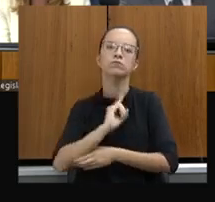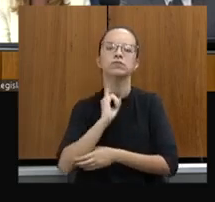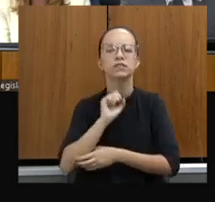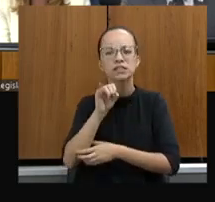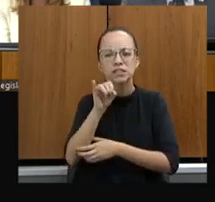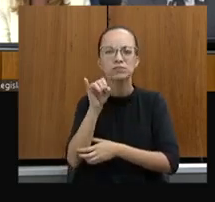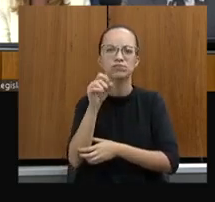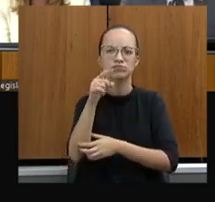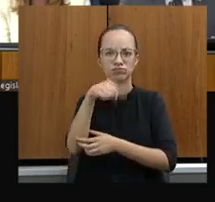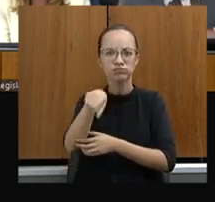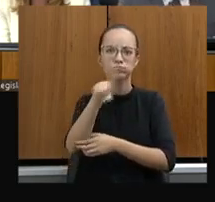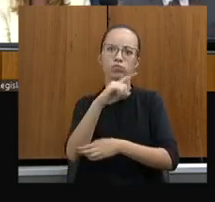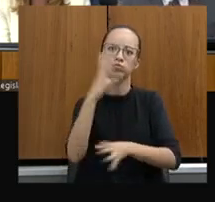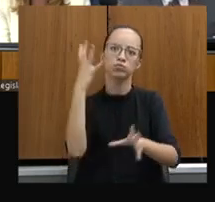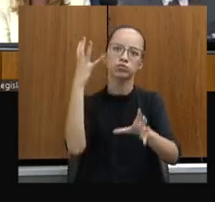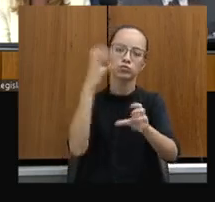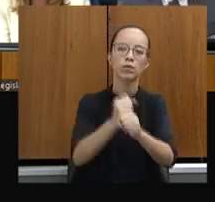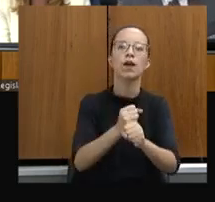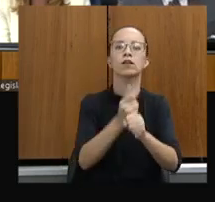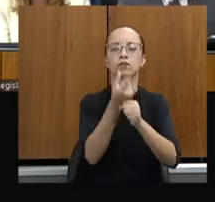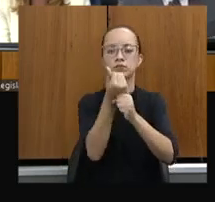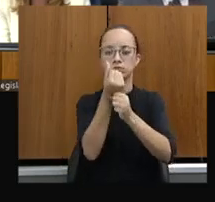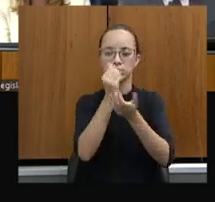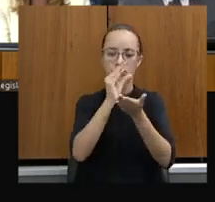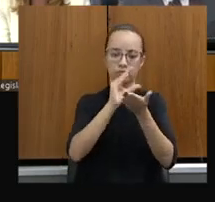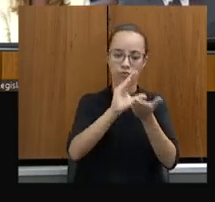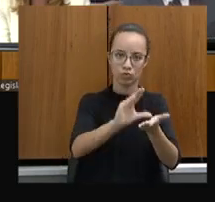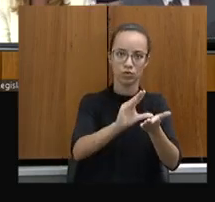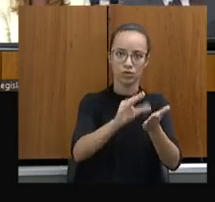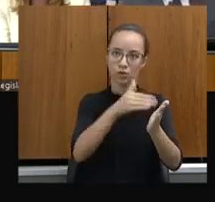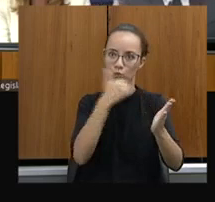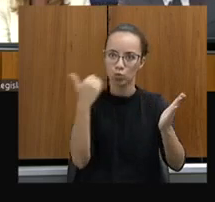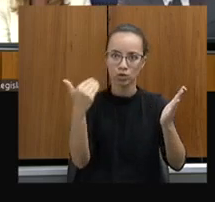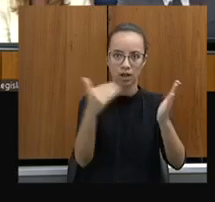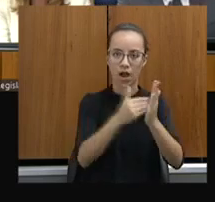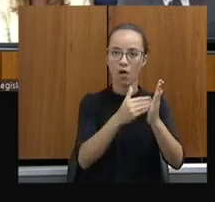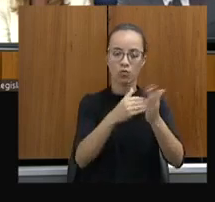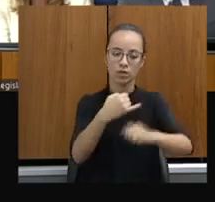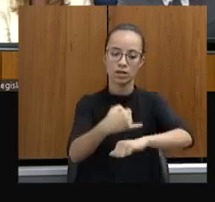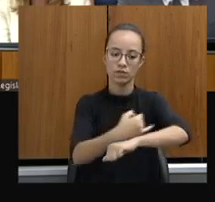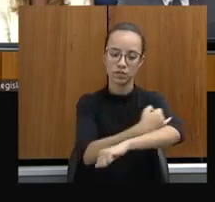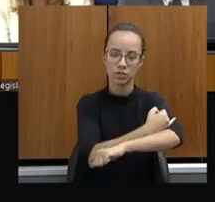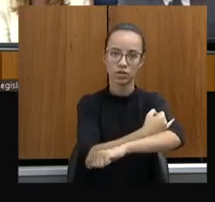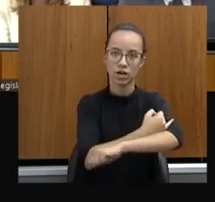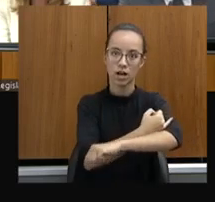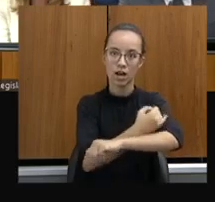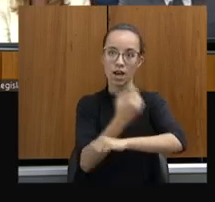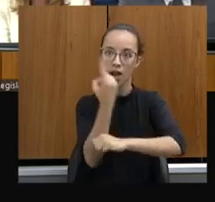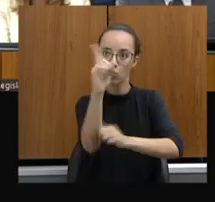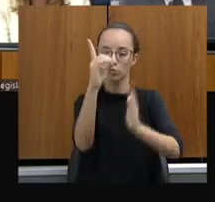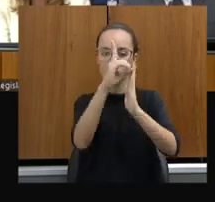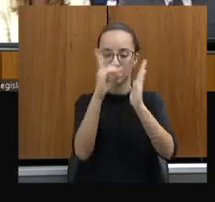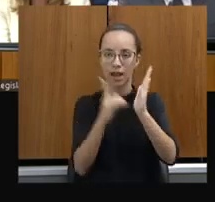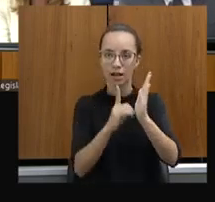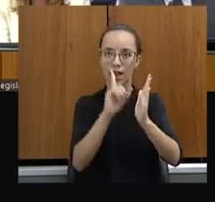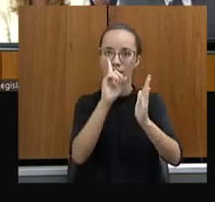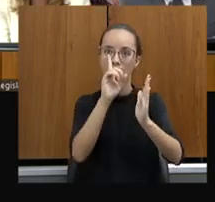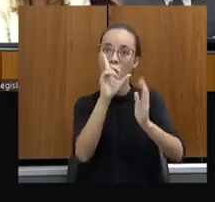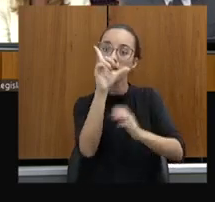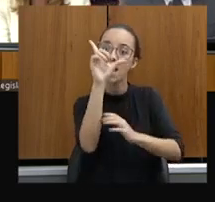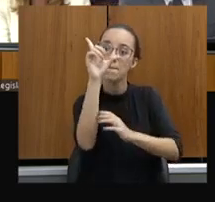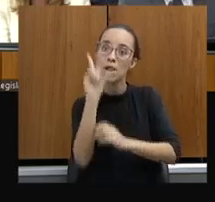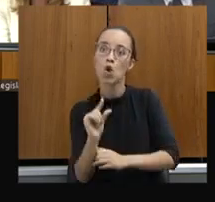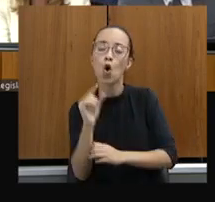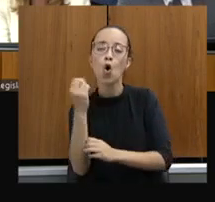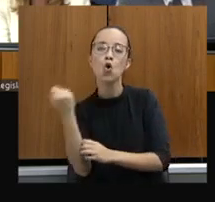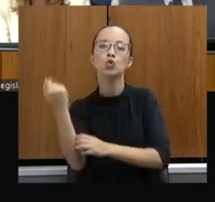você somar a soma do investimento total em infraestrutura no nosso estado na última década esse valor é menor do que